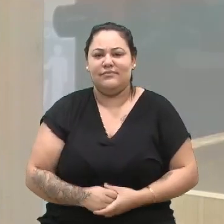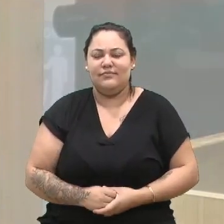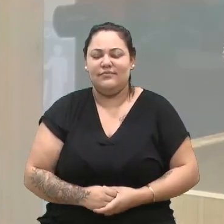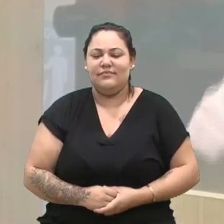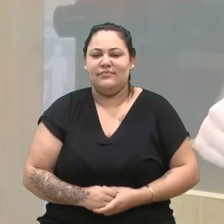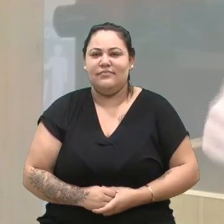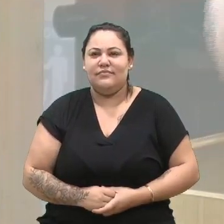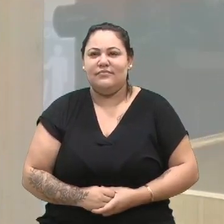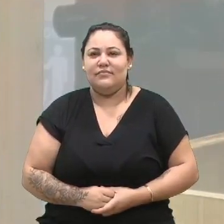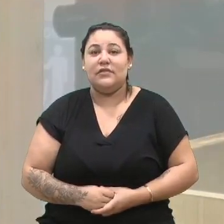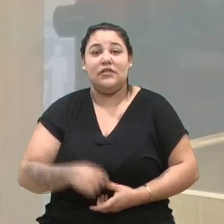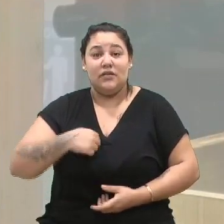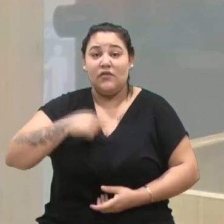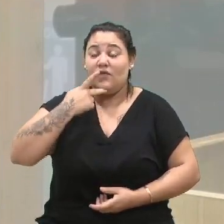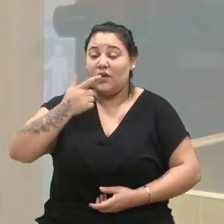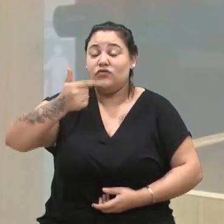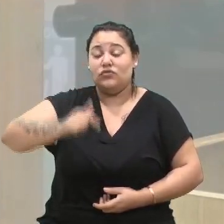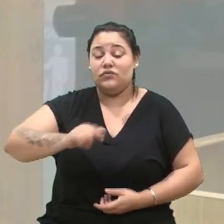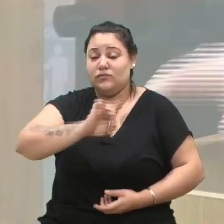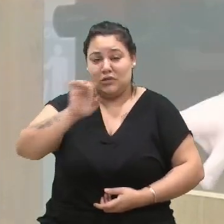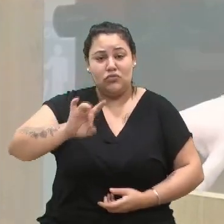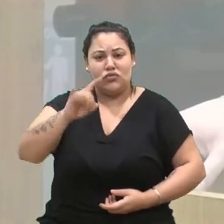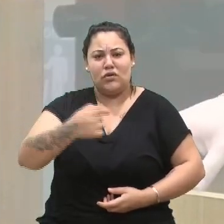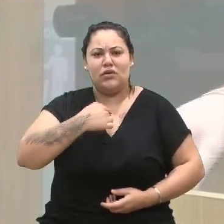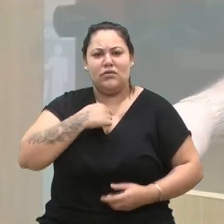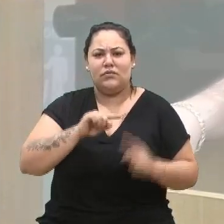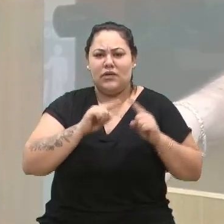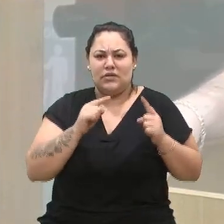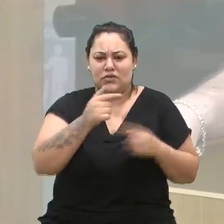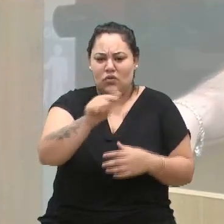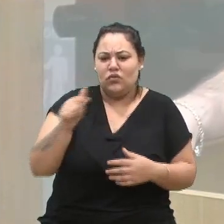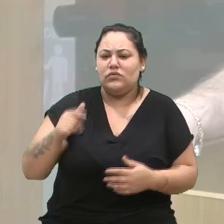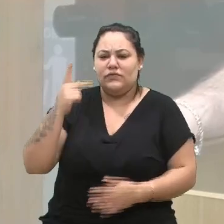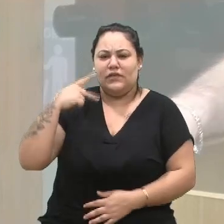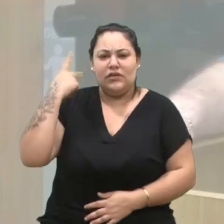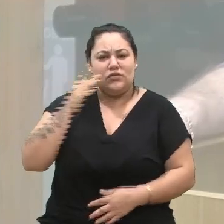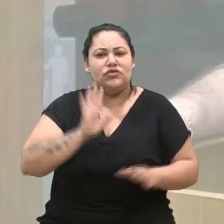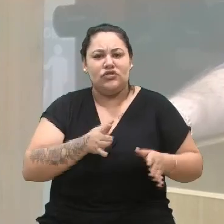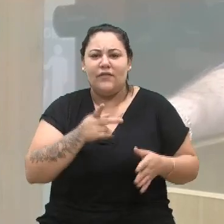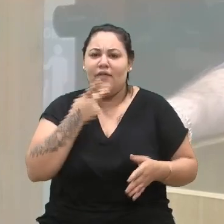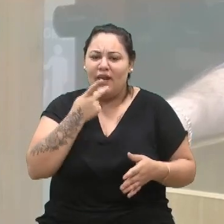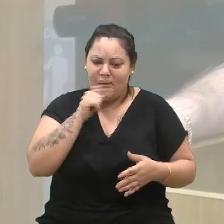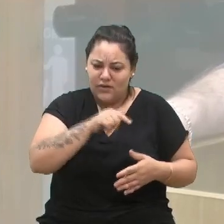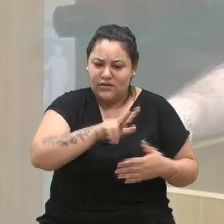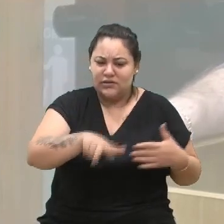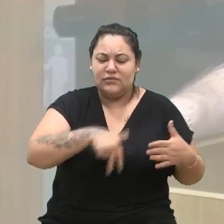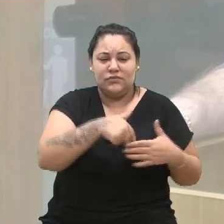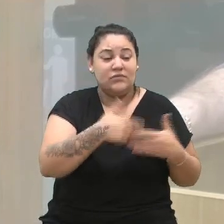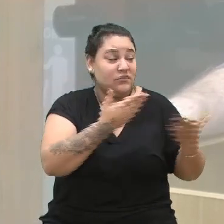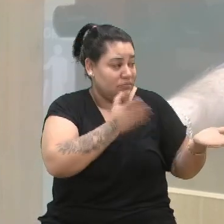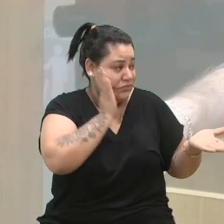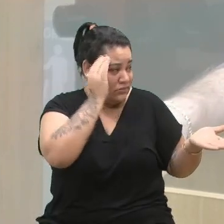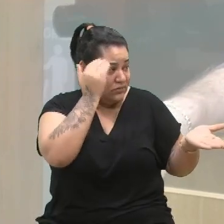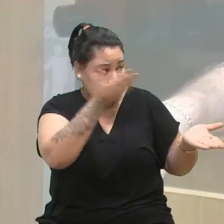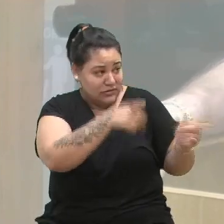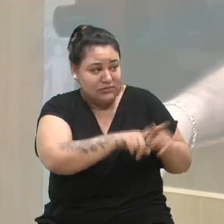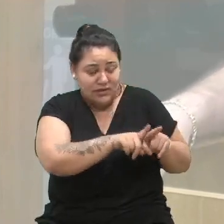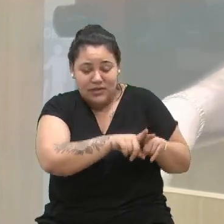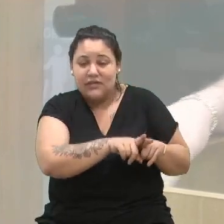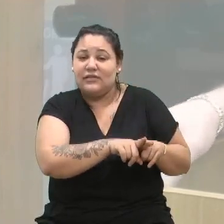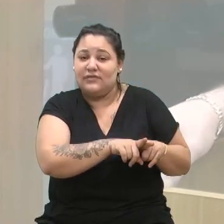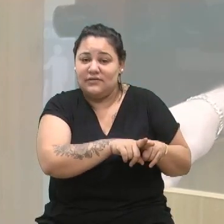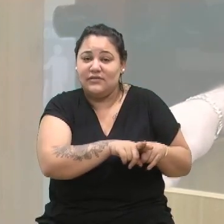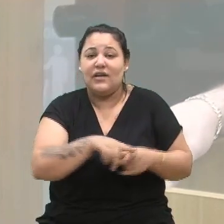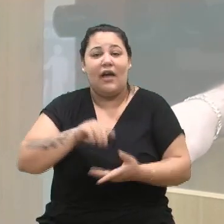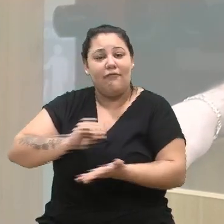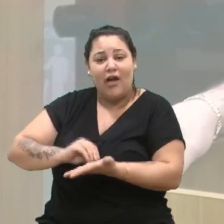E isso, volto a dizer, não somente eu, outros vereadores também já trouxeram essa tribuna, inclusive o senhor vereador Felipe, da